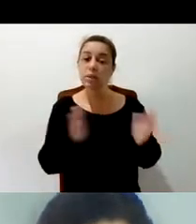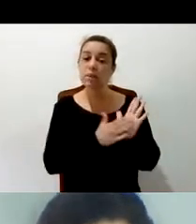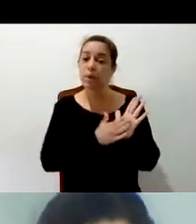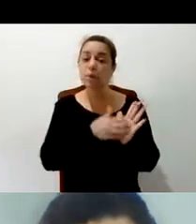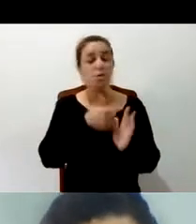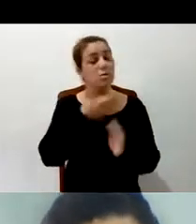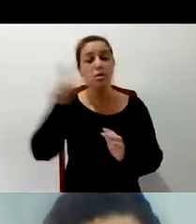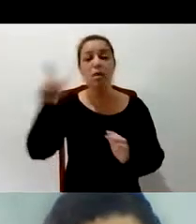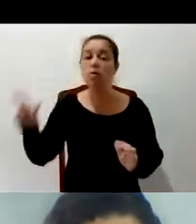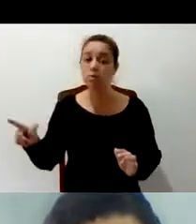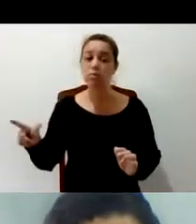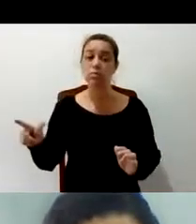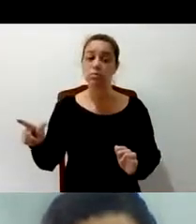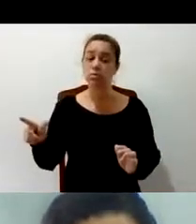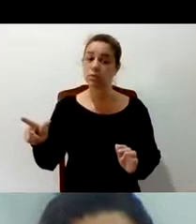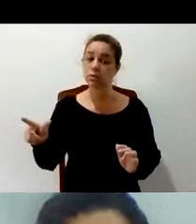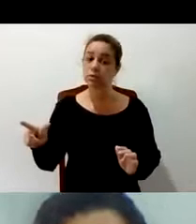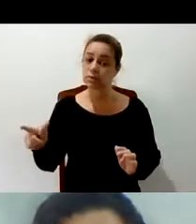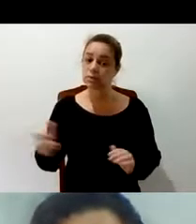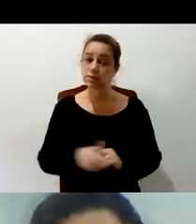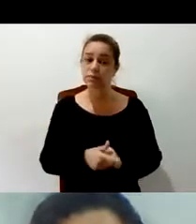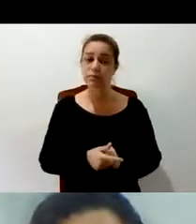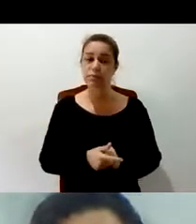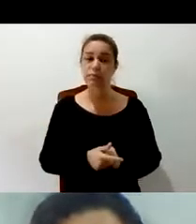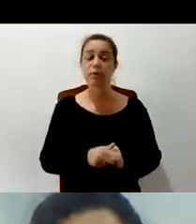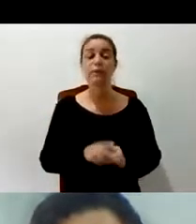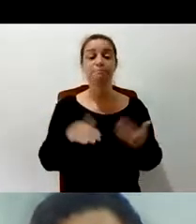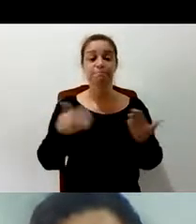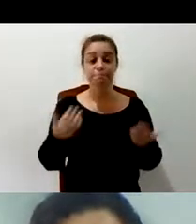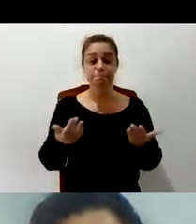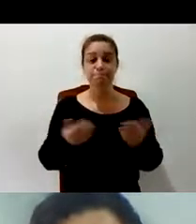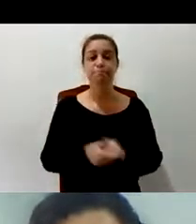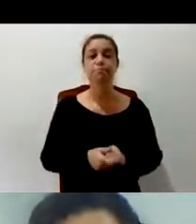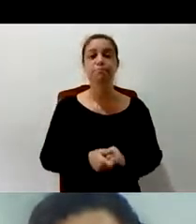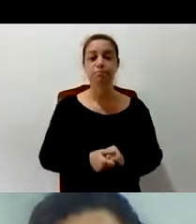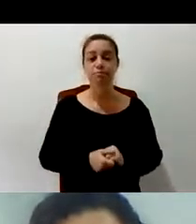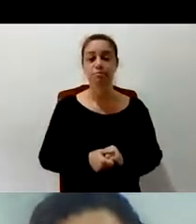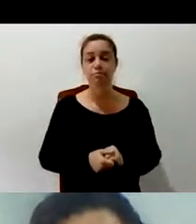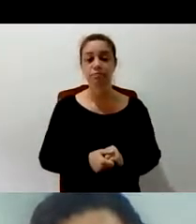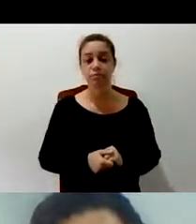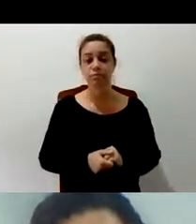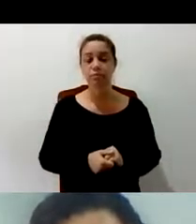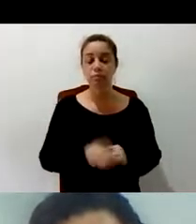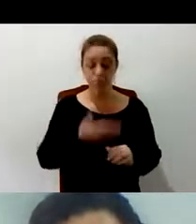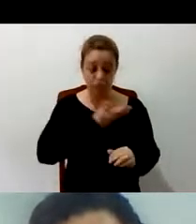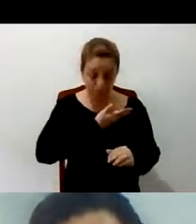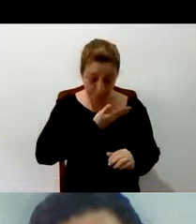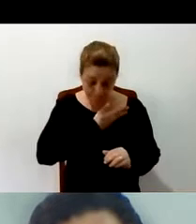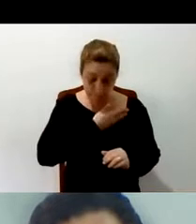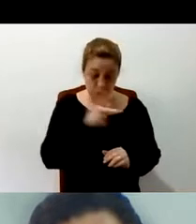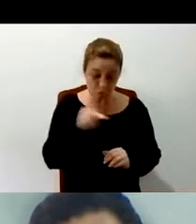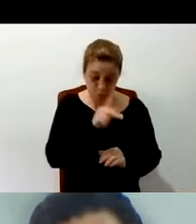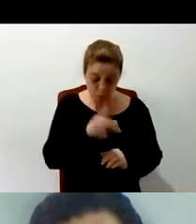lado completamente diferente. Então, como os colegas estavam falando, né, que vão